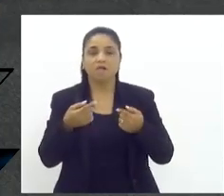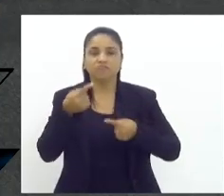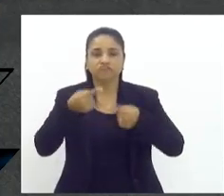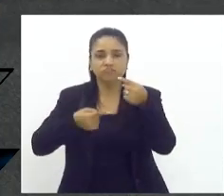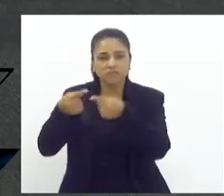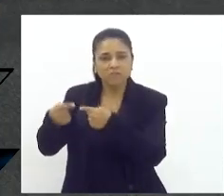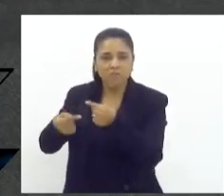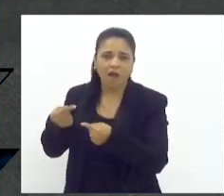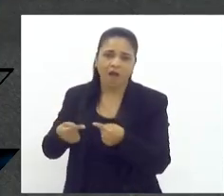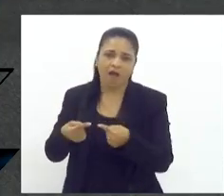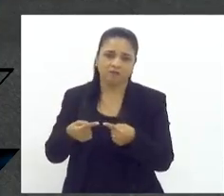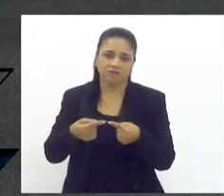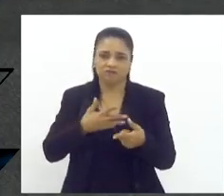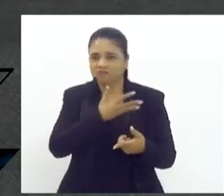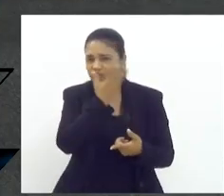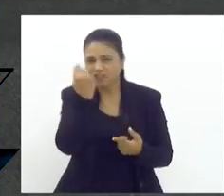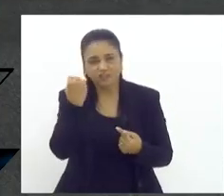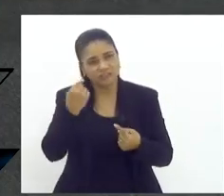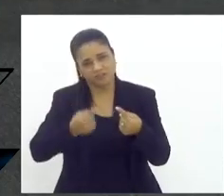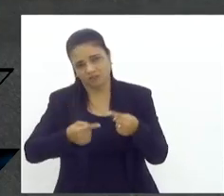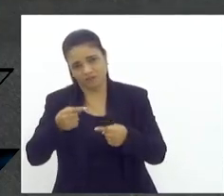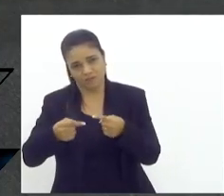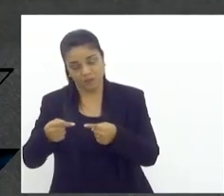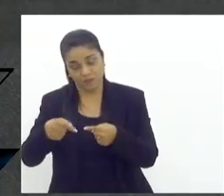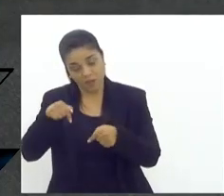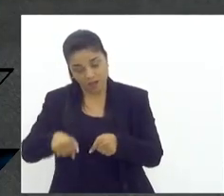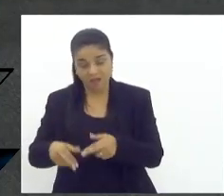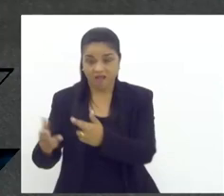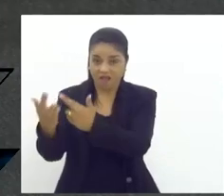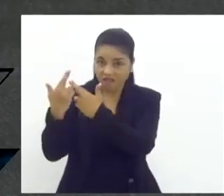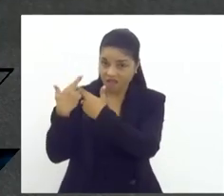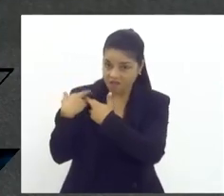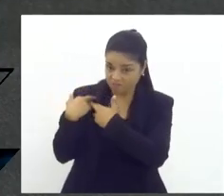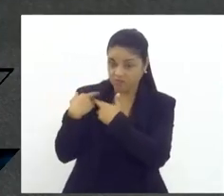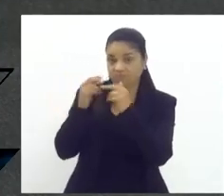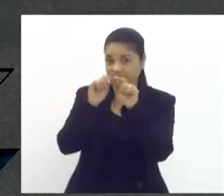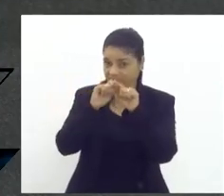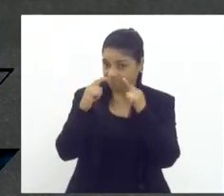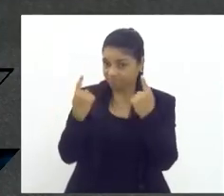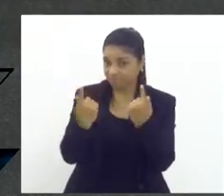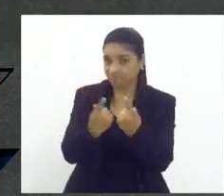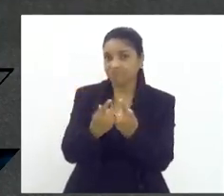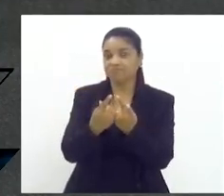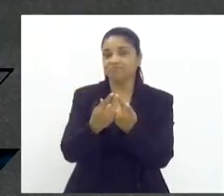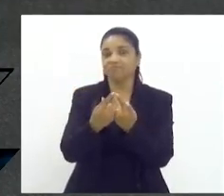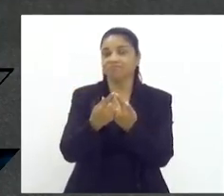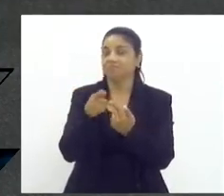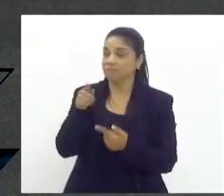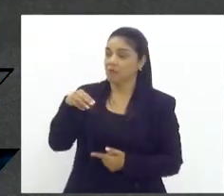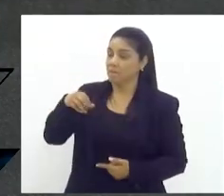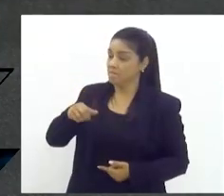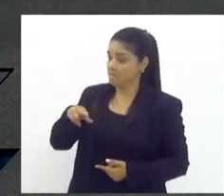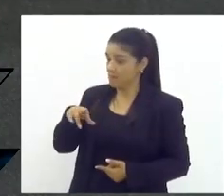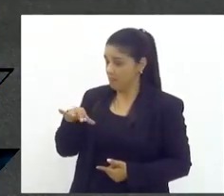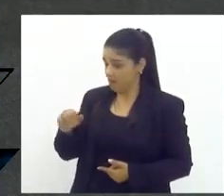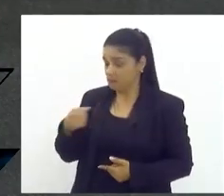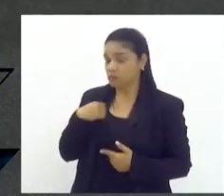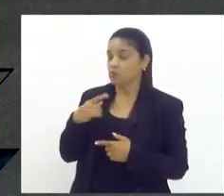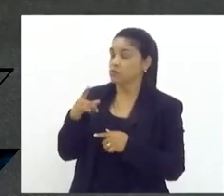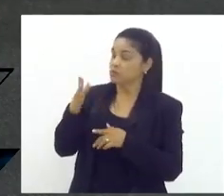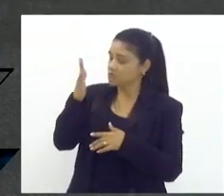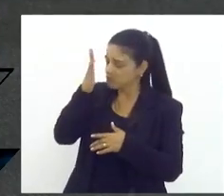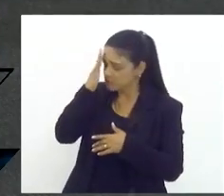que ainda são responsabilidade dessa casa deputado Pacheco e conto com vossa excelência sem